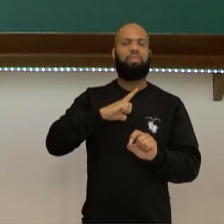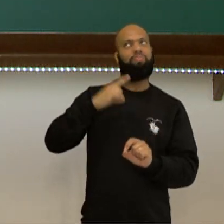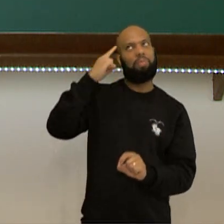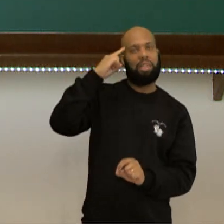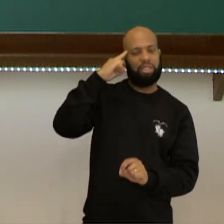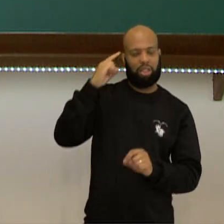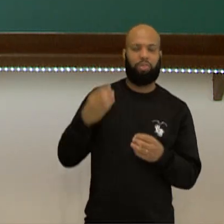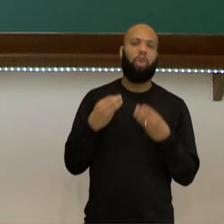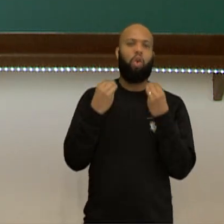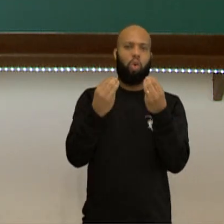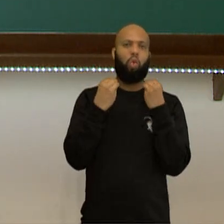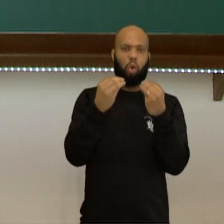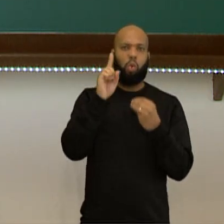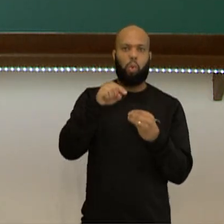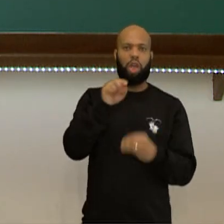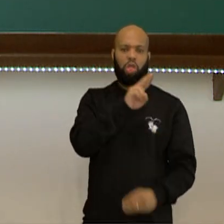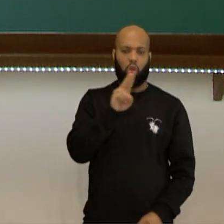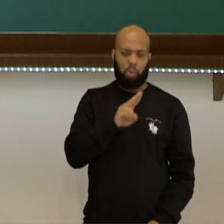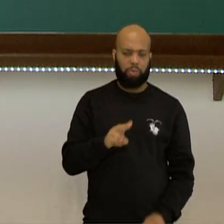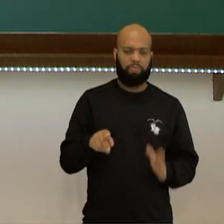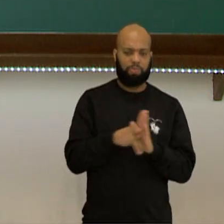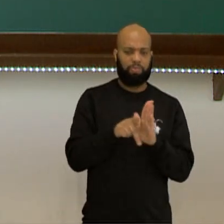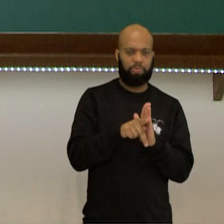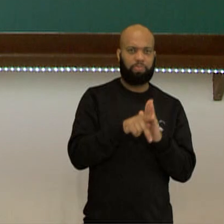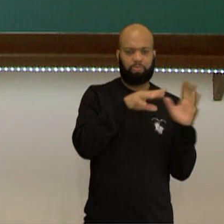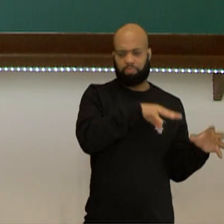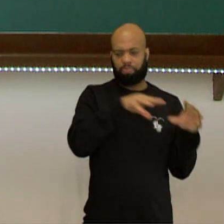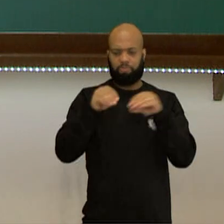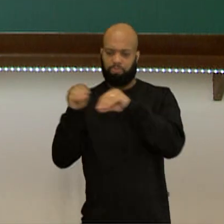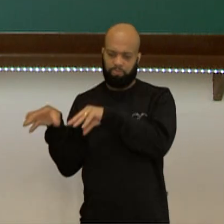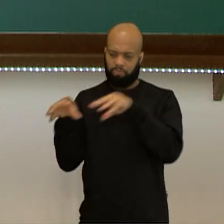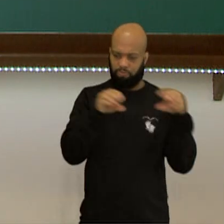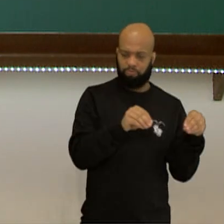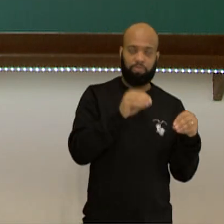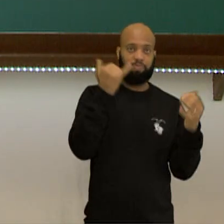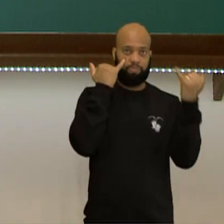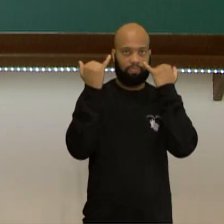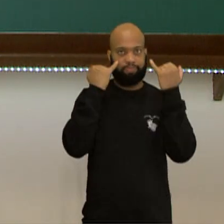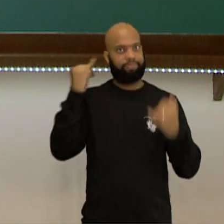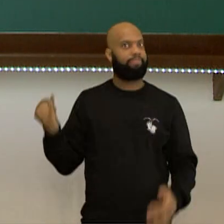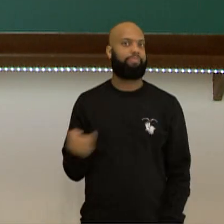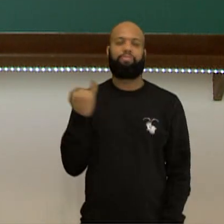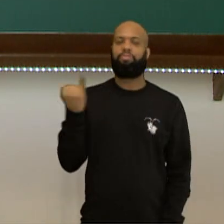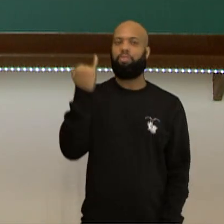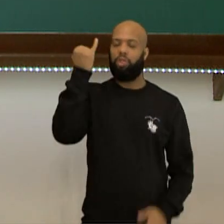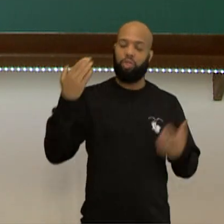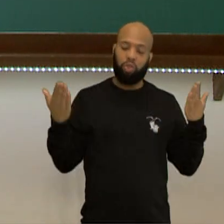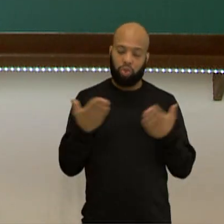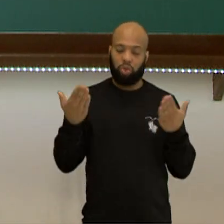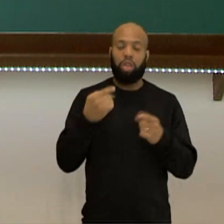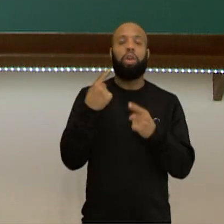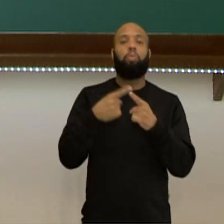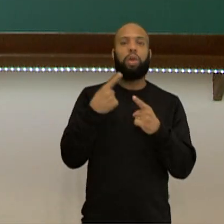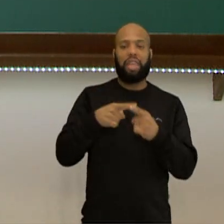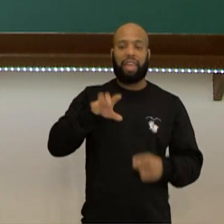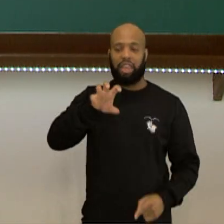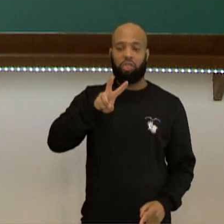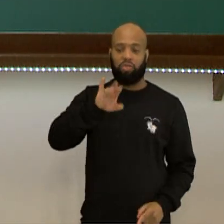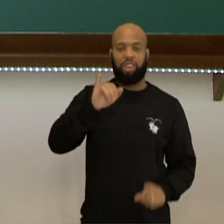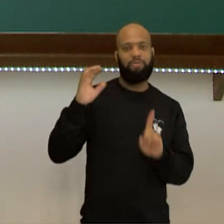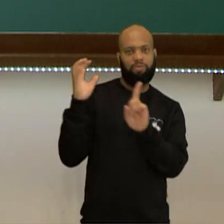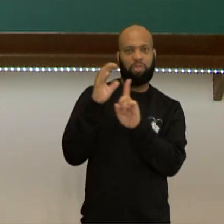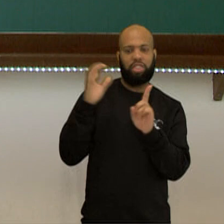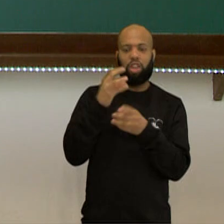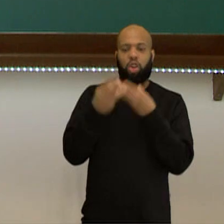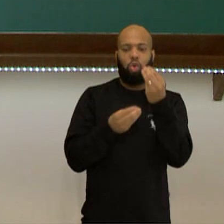Como é classificado todo esse movimento? Então são informações bem importantes porque isso influencia na